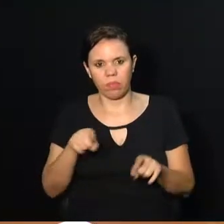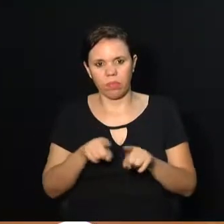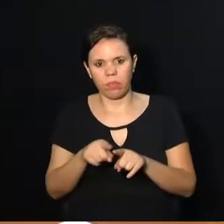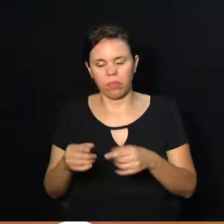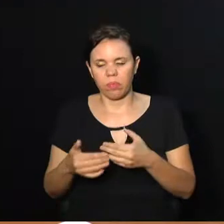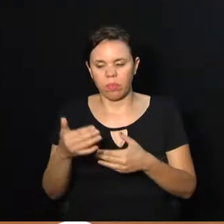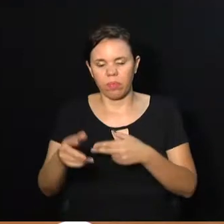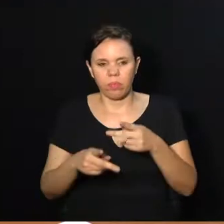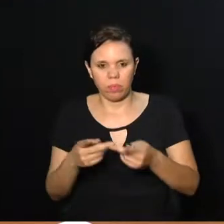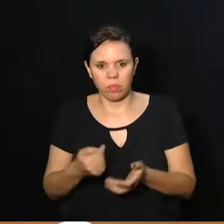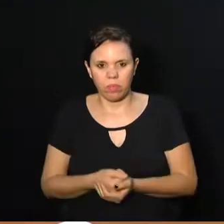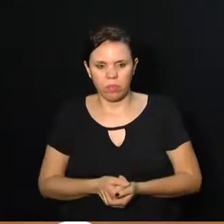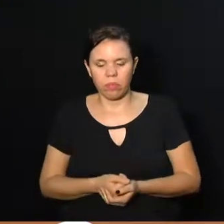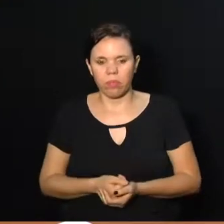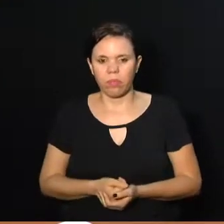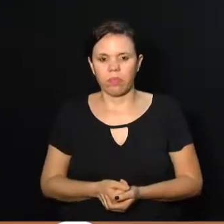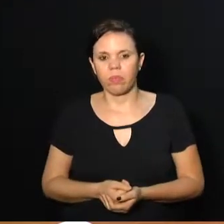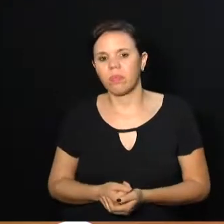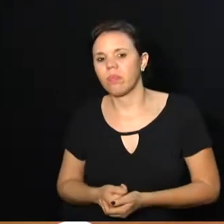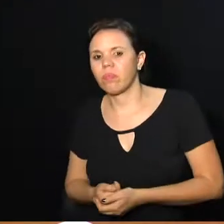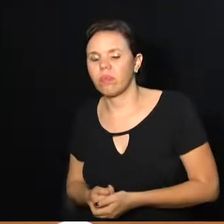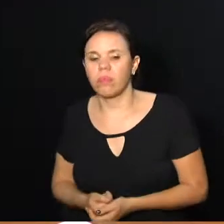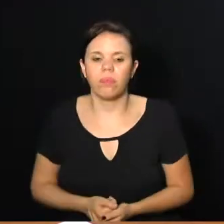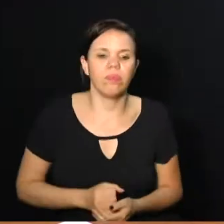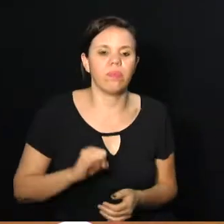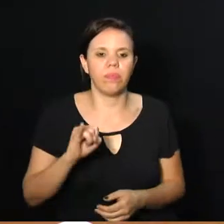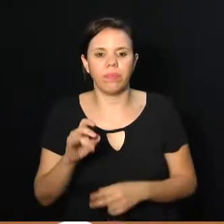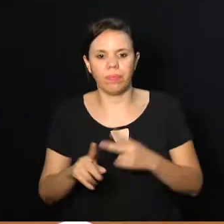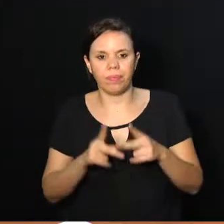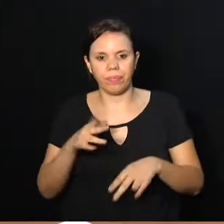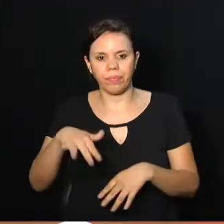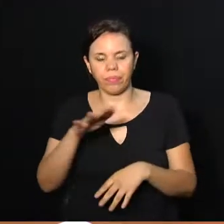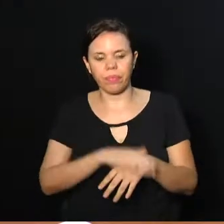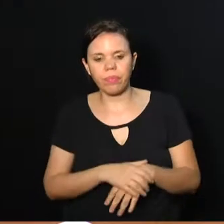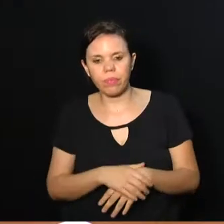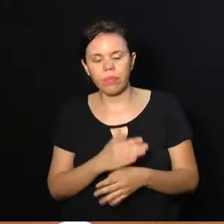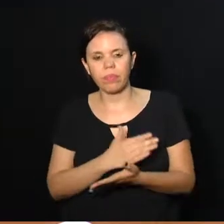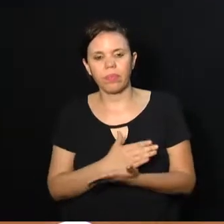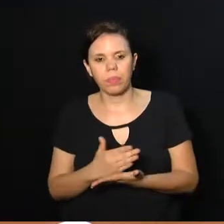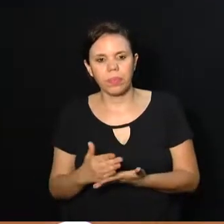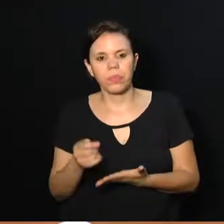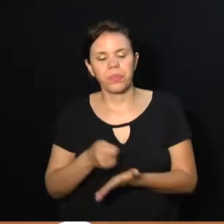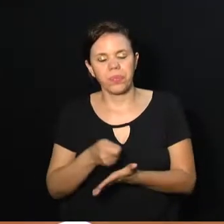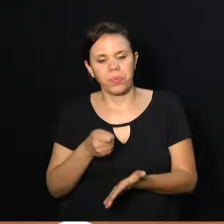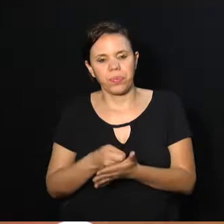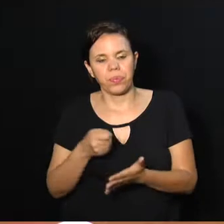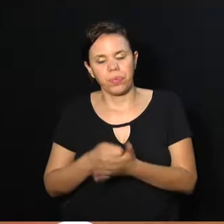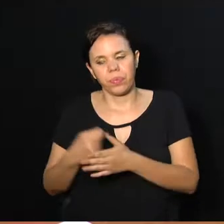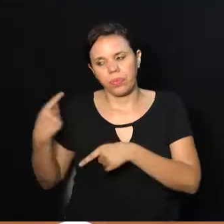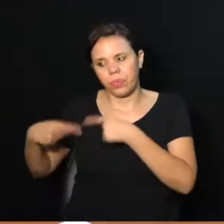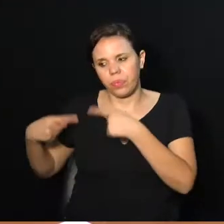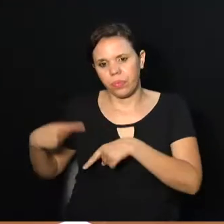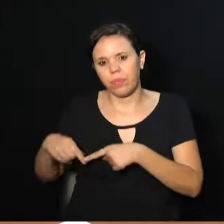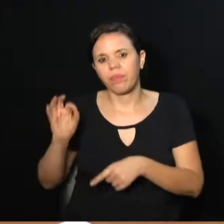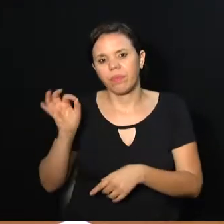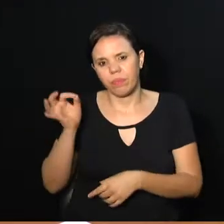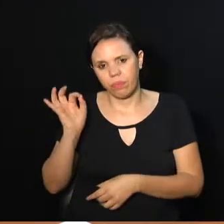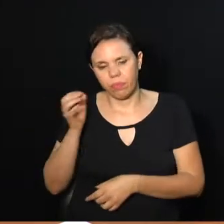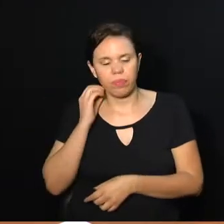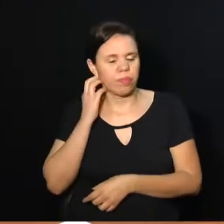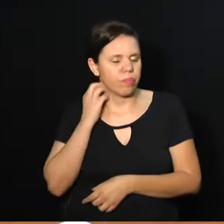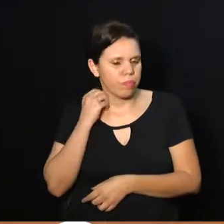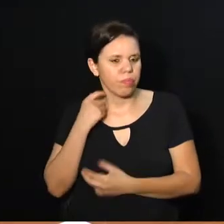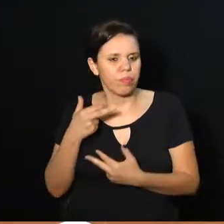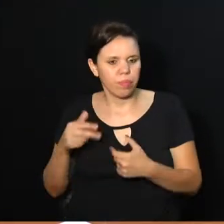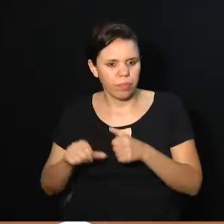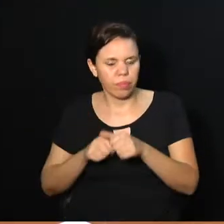próximo. Acho que se a população, né, começar a cobrar isso do político, com certeza as